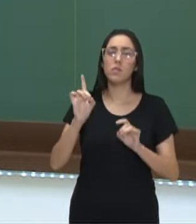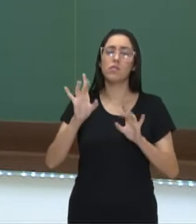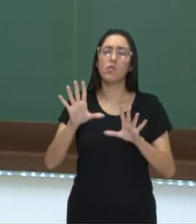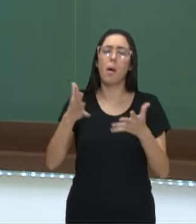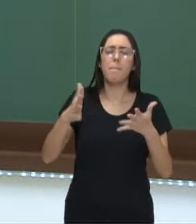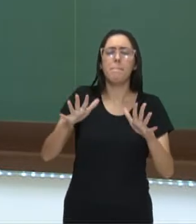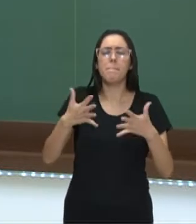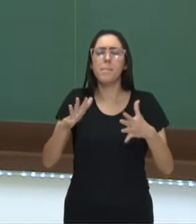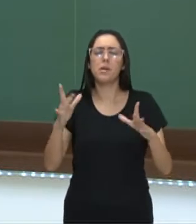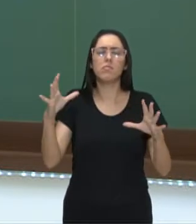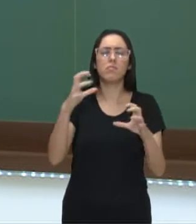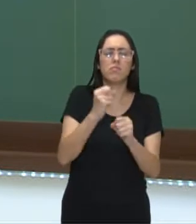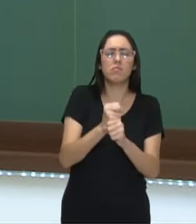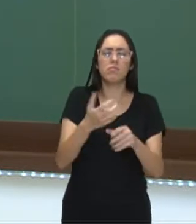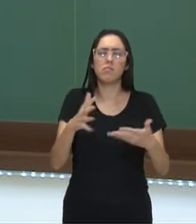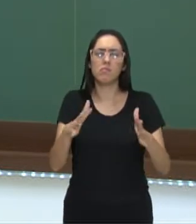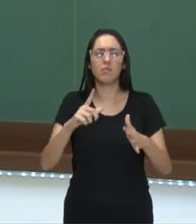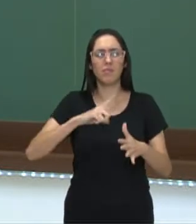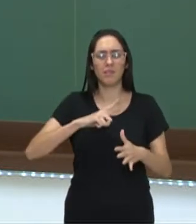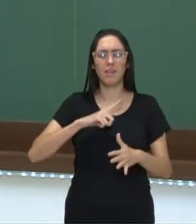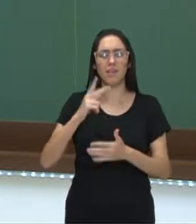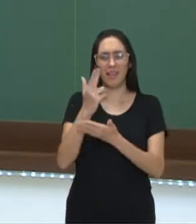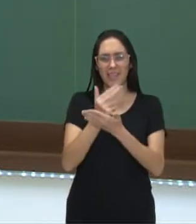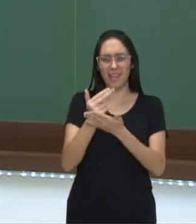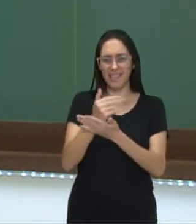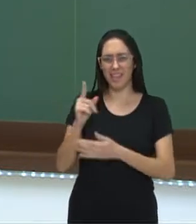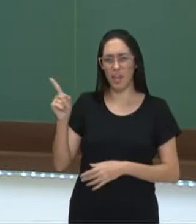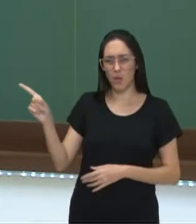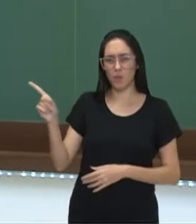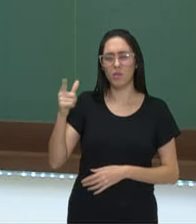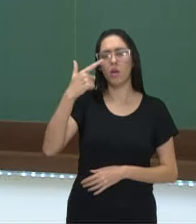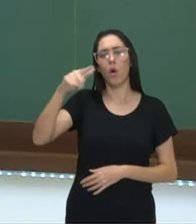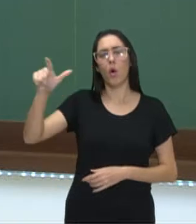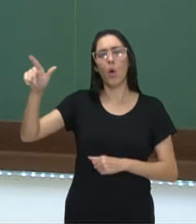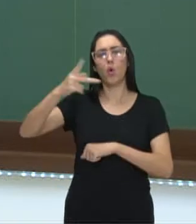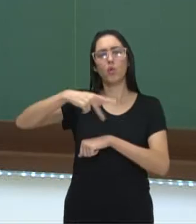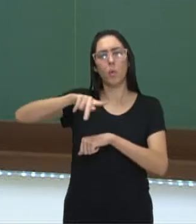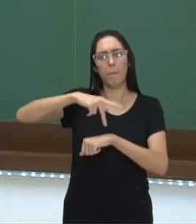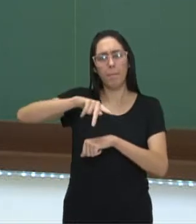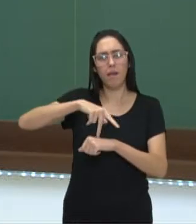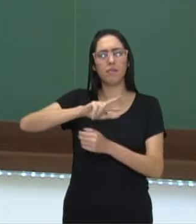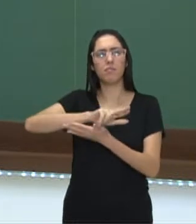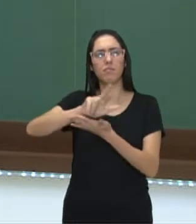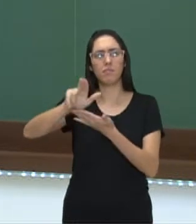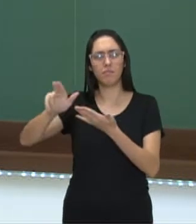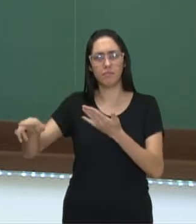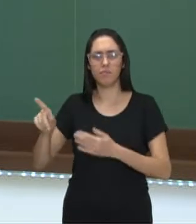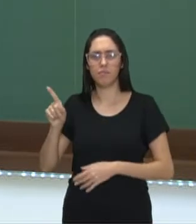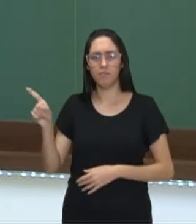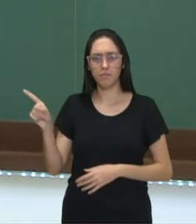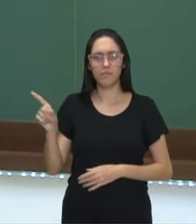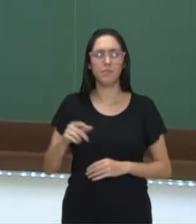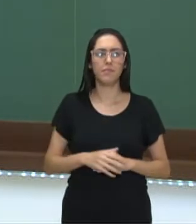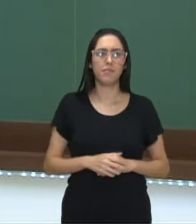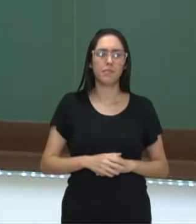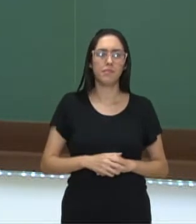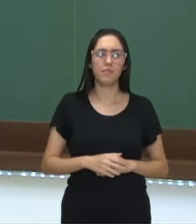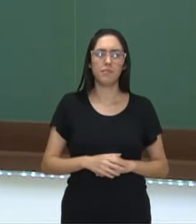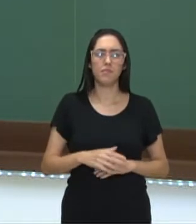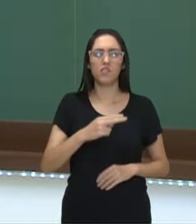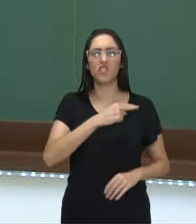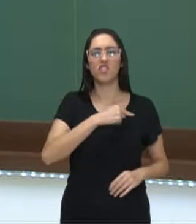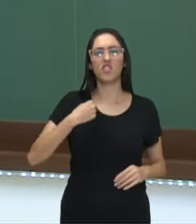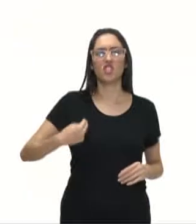ó. De outros países, né? Então, tem a porcentagem dos países que tem mais gente. Então, olha aqui, a